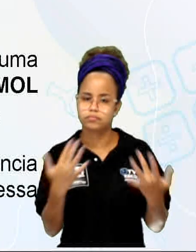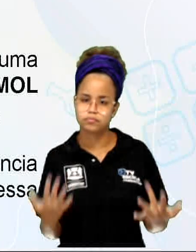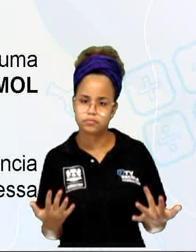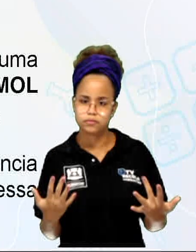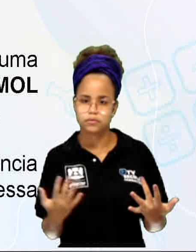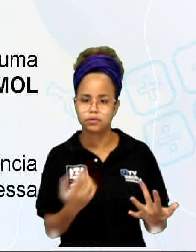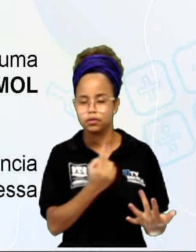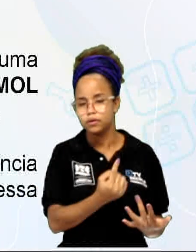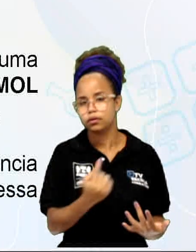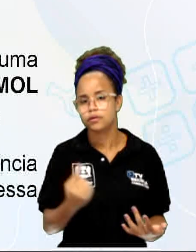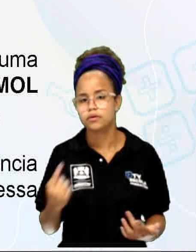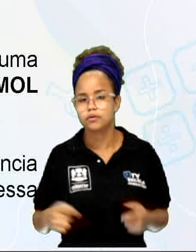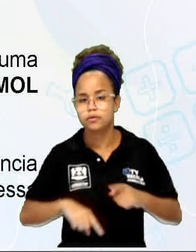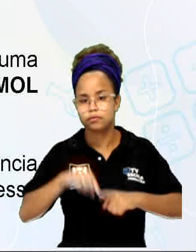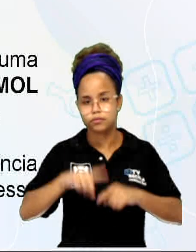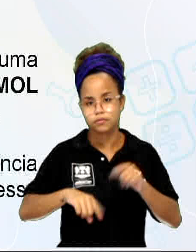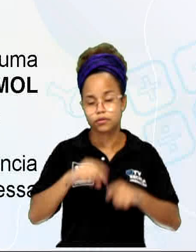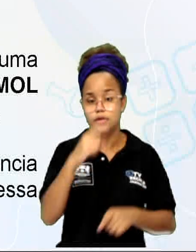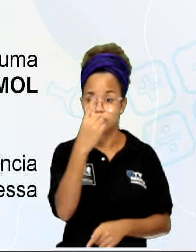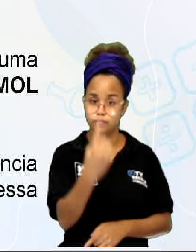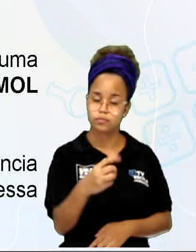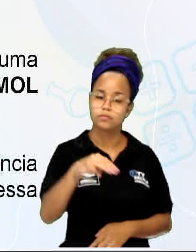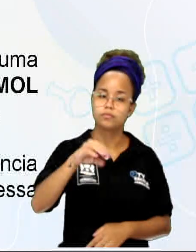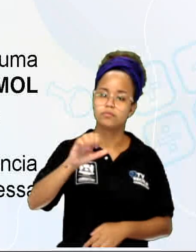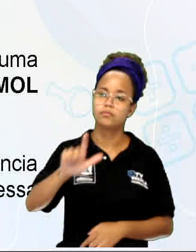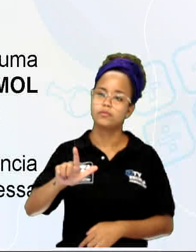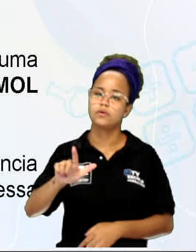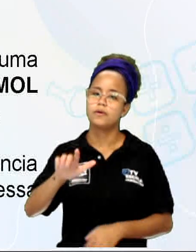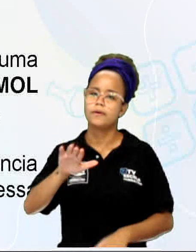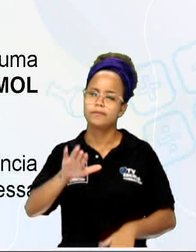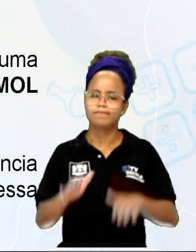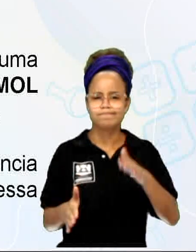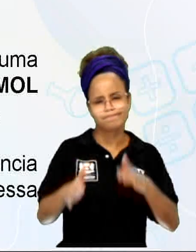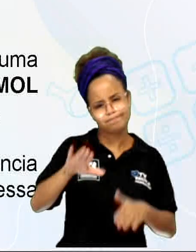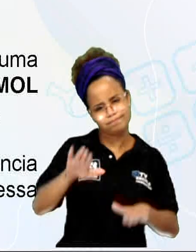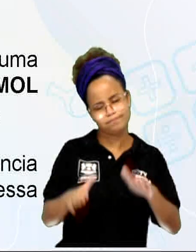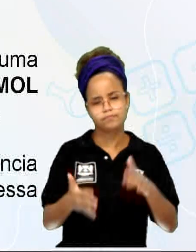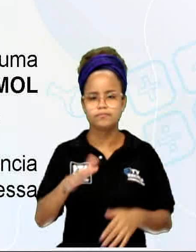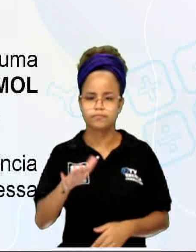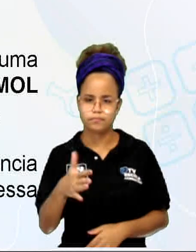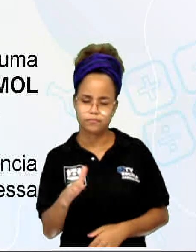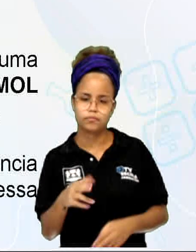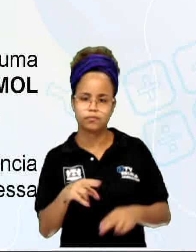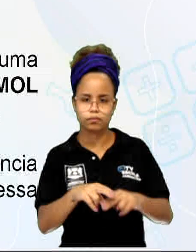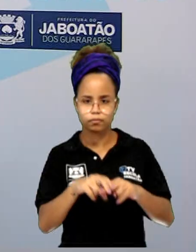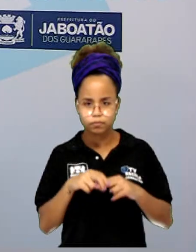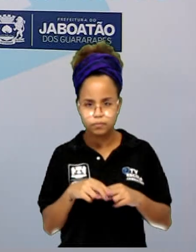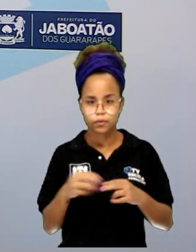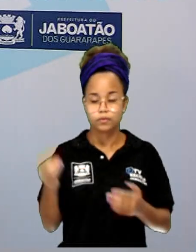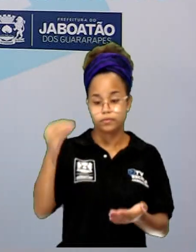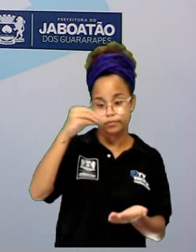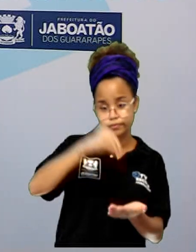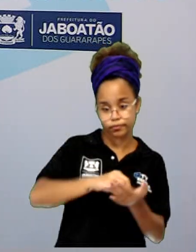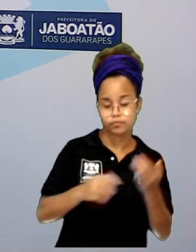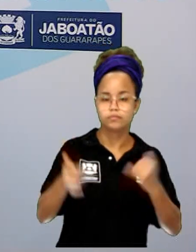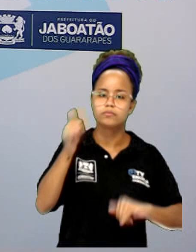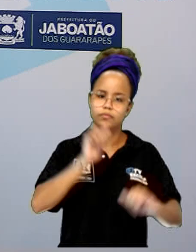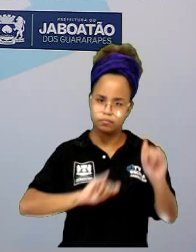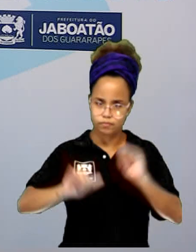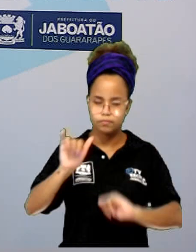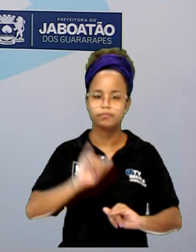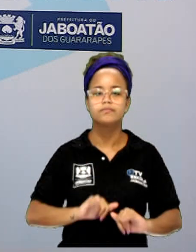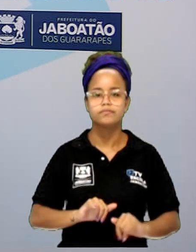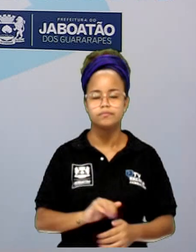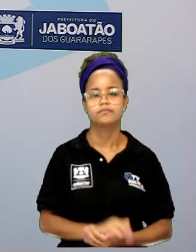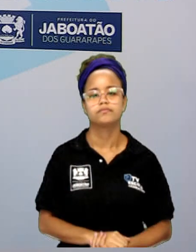mol sempre vai depender da composição química dessa substância. A gente vai ver agora